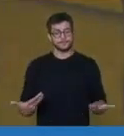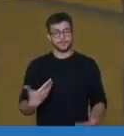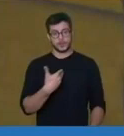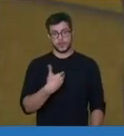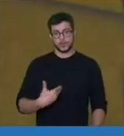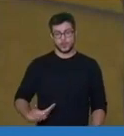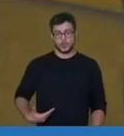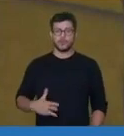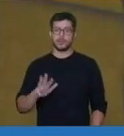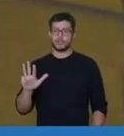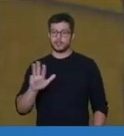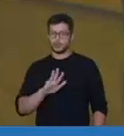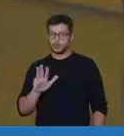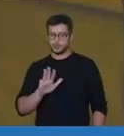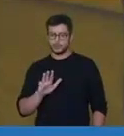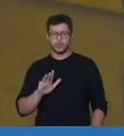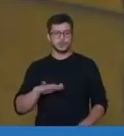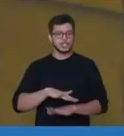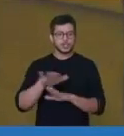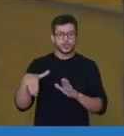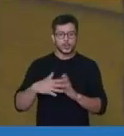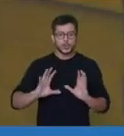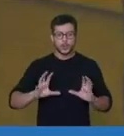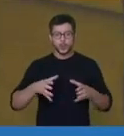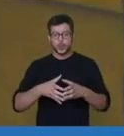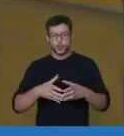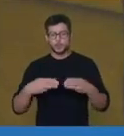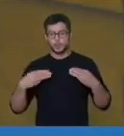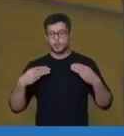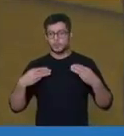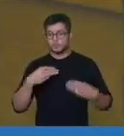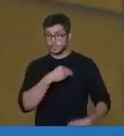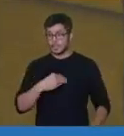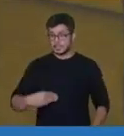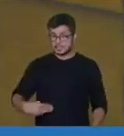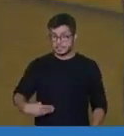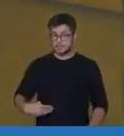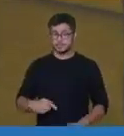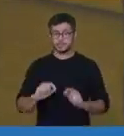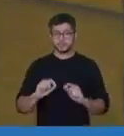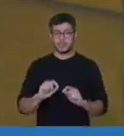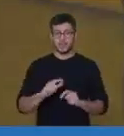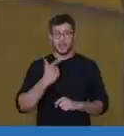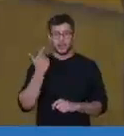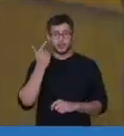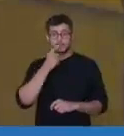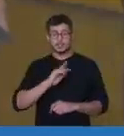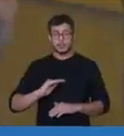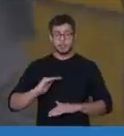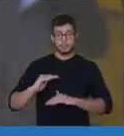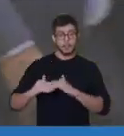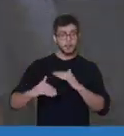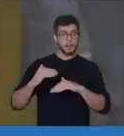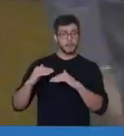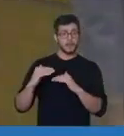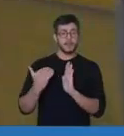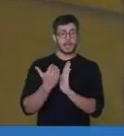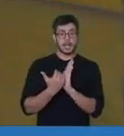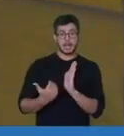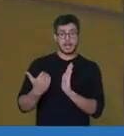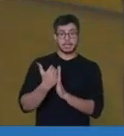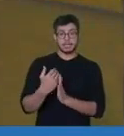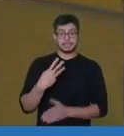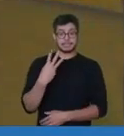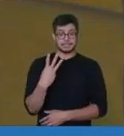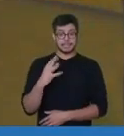ministro Haddad, todos os ministros, o país, que faz com que a gente possa crescer mais de 3% do nosso PIB